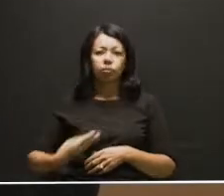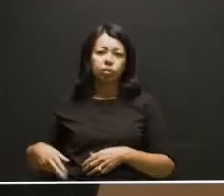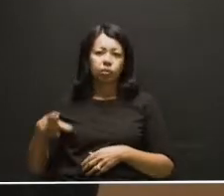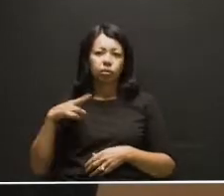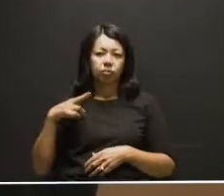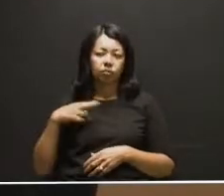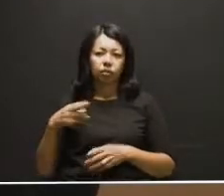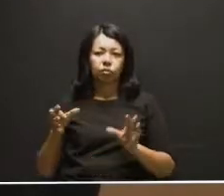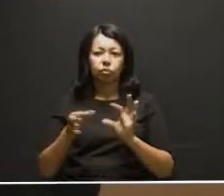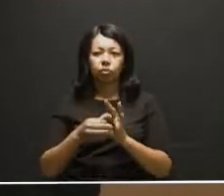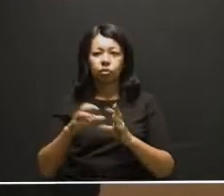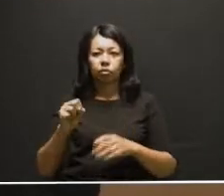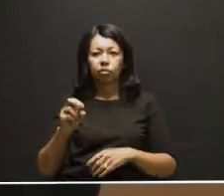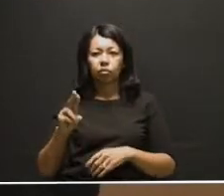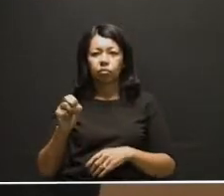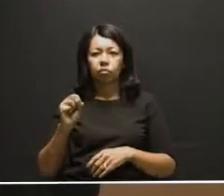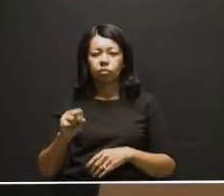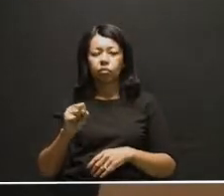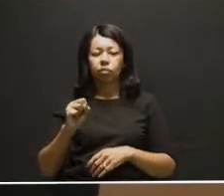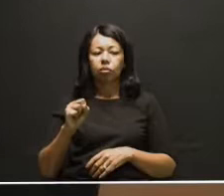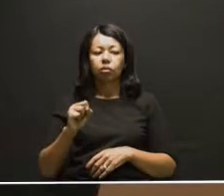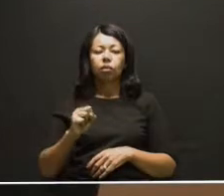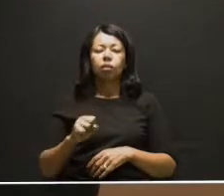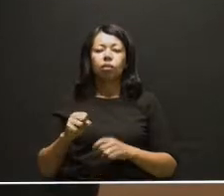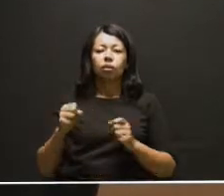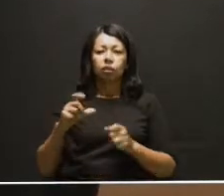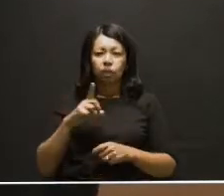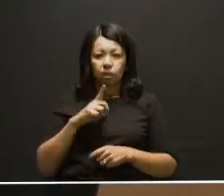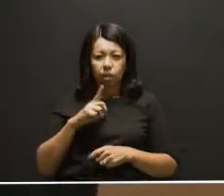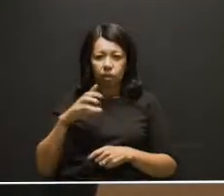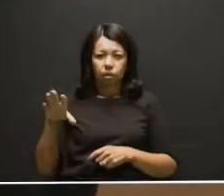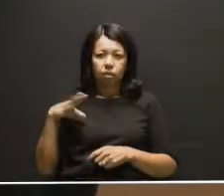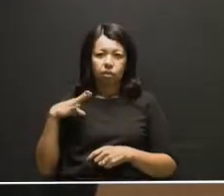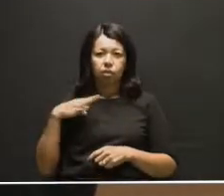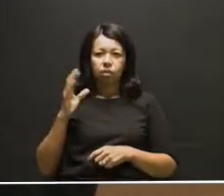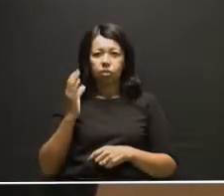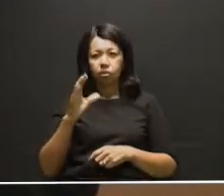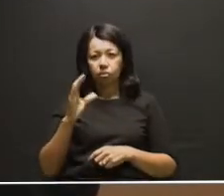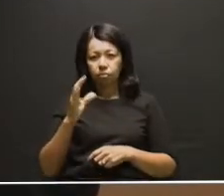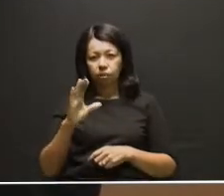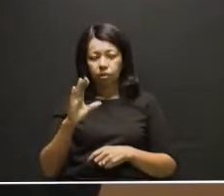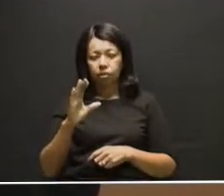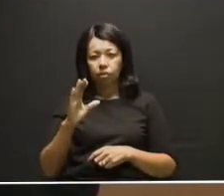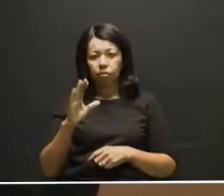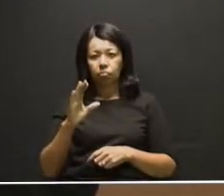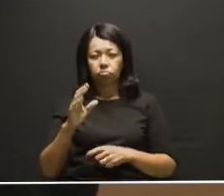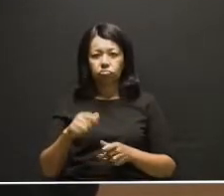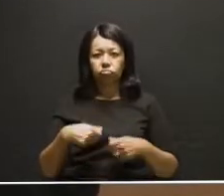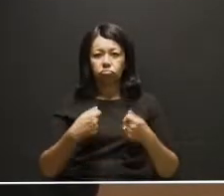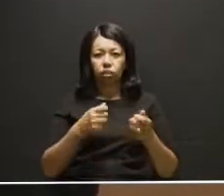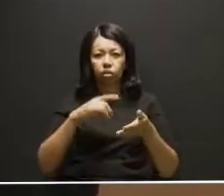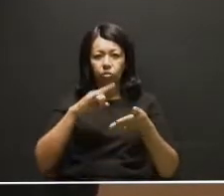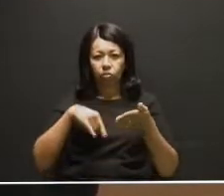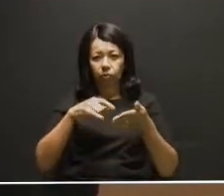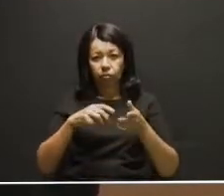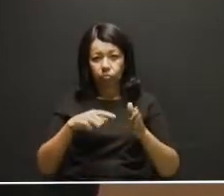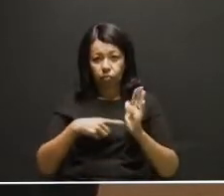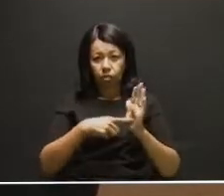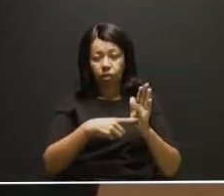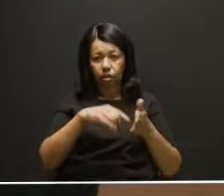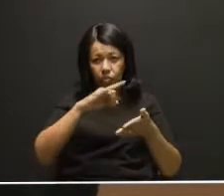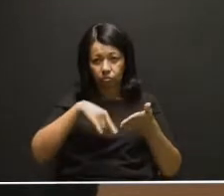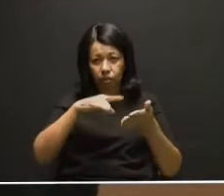ao sus sistema único de saúde localizados no município de cubatão ao fornecimento da documentação elencada